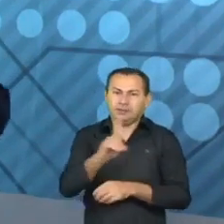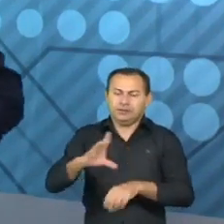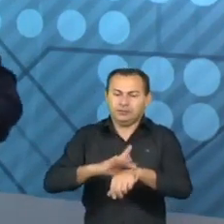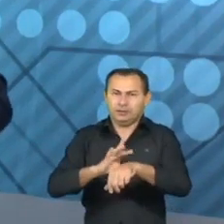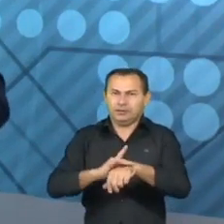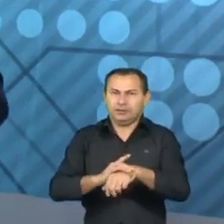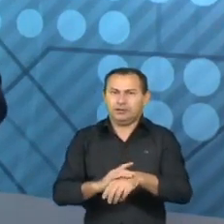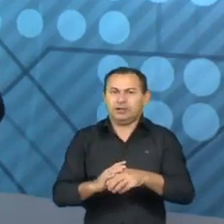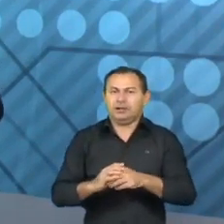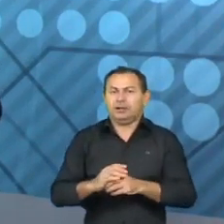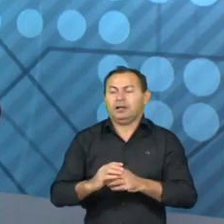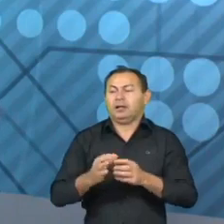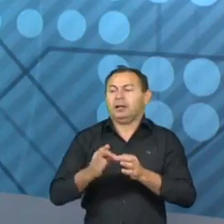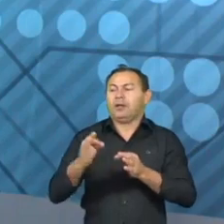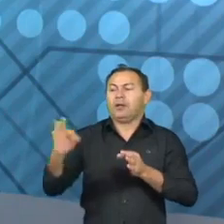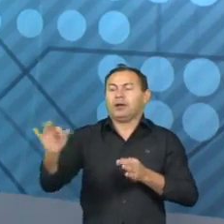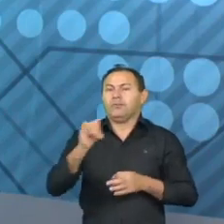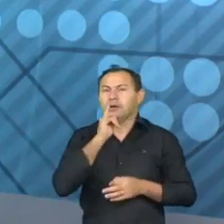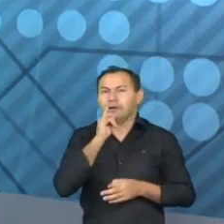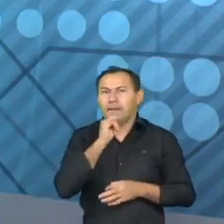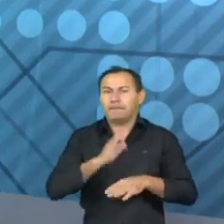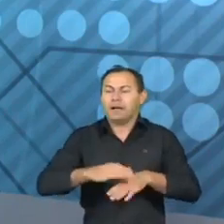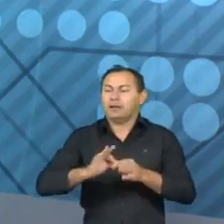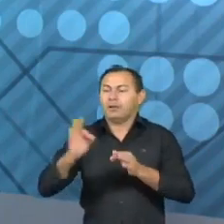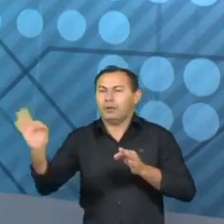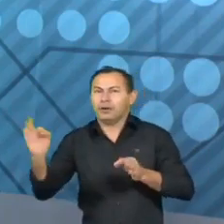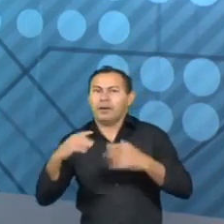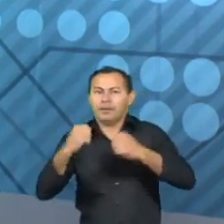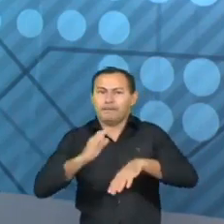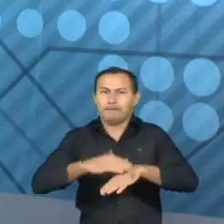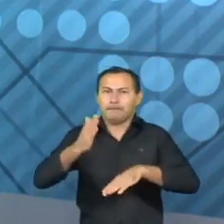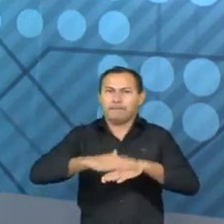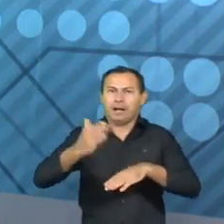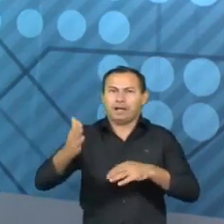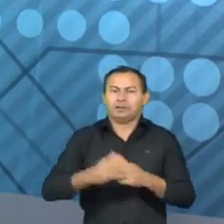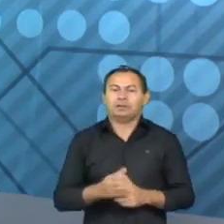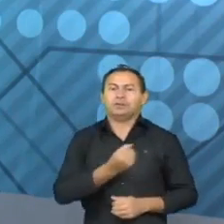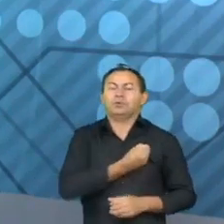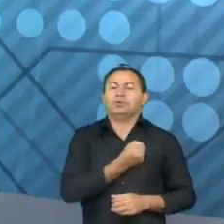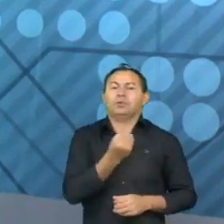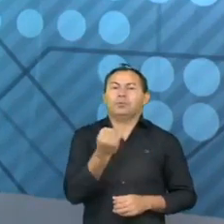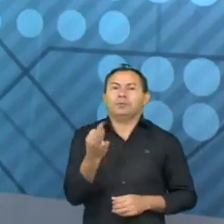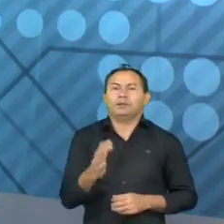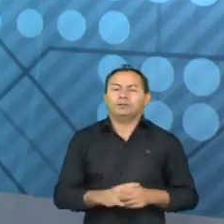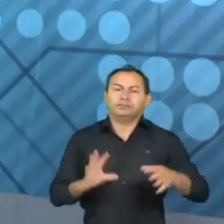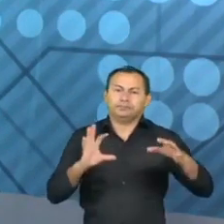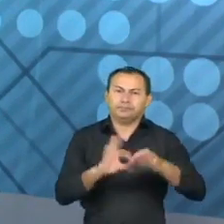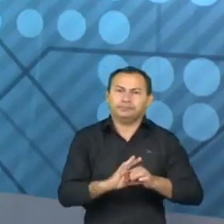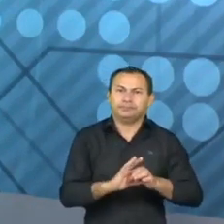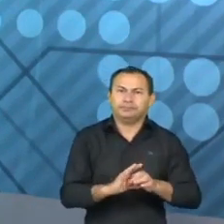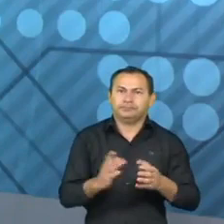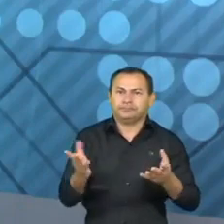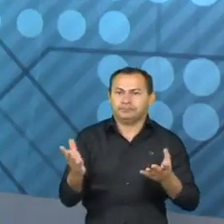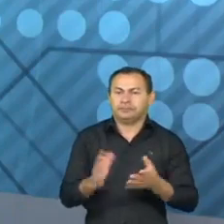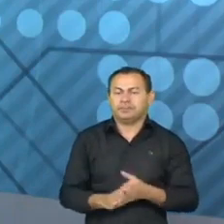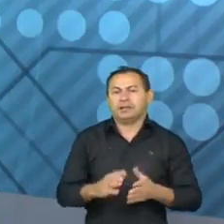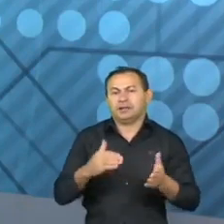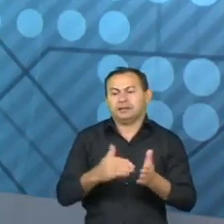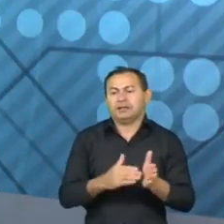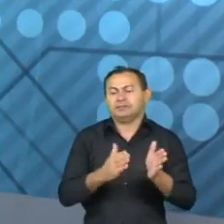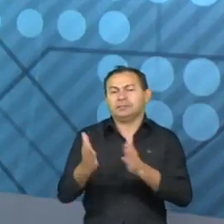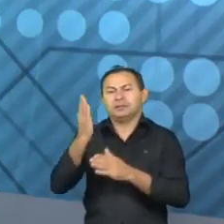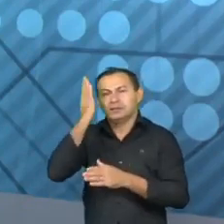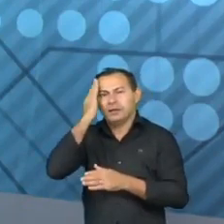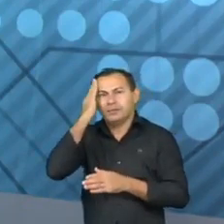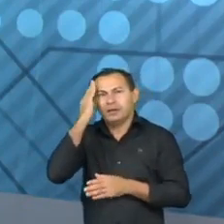ela é super longa, por exemplo. Se ela é mais longa, eu preciso de mais números, né, vinculados até a prevalência para saber